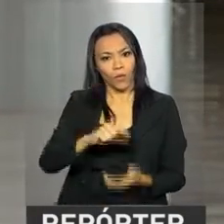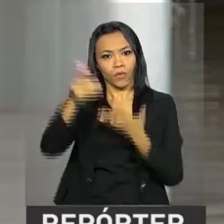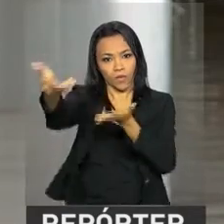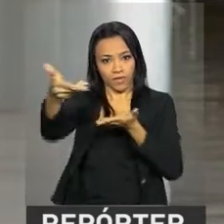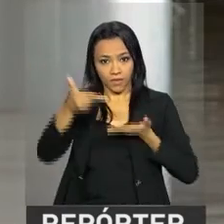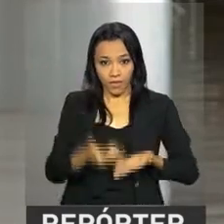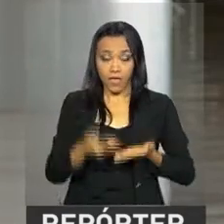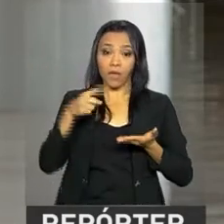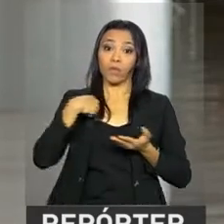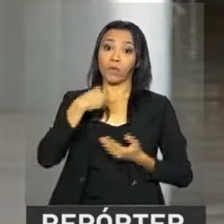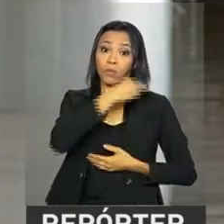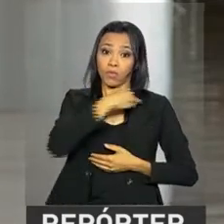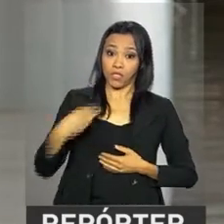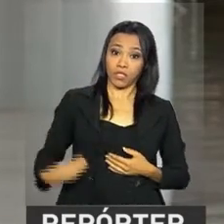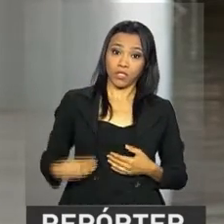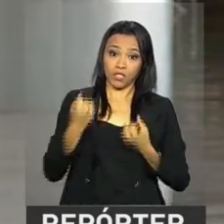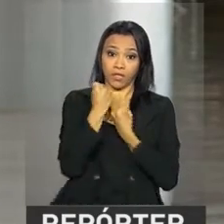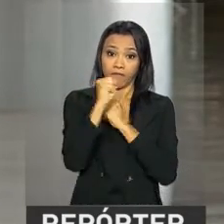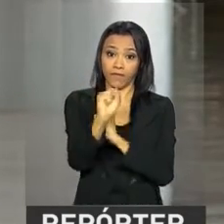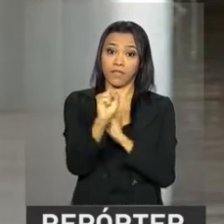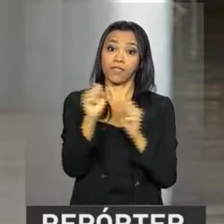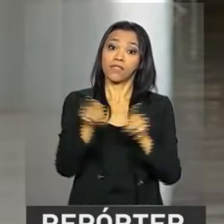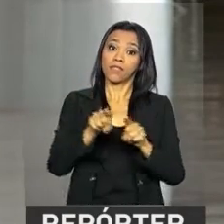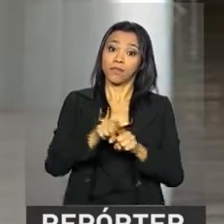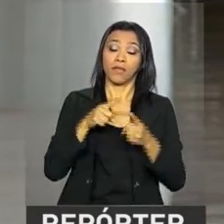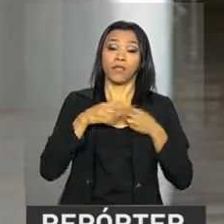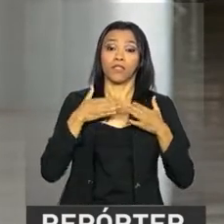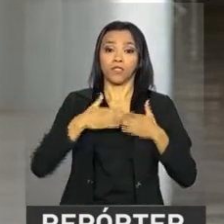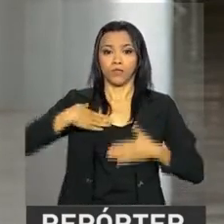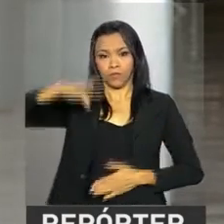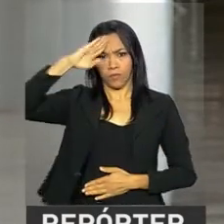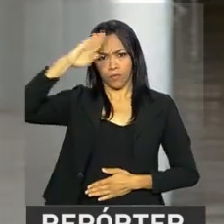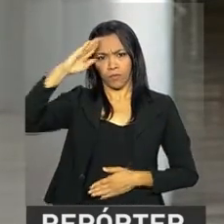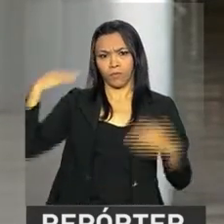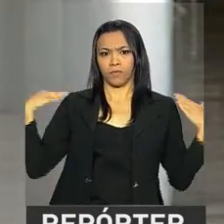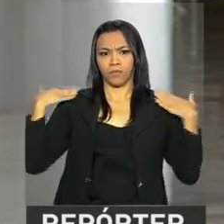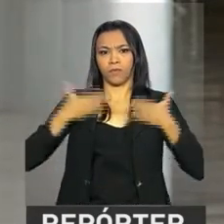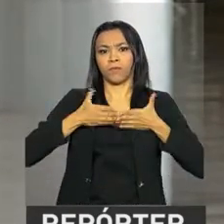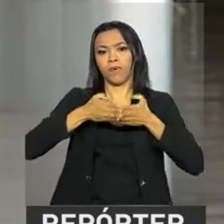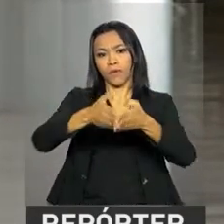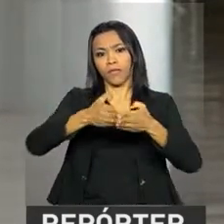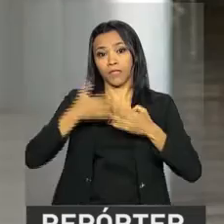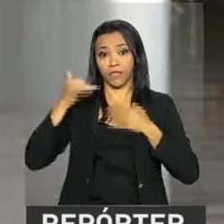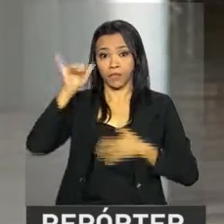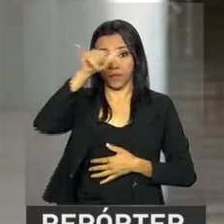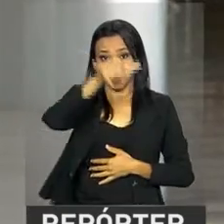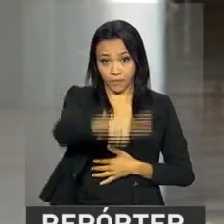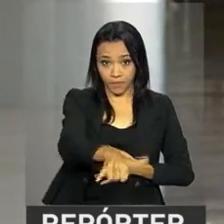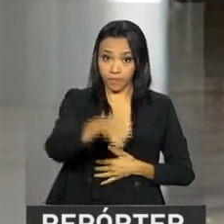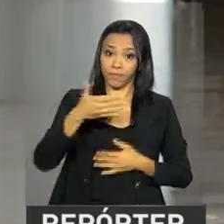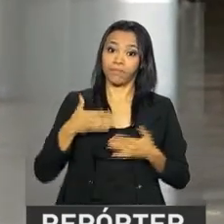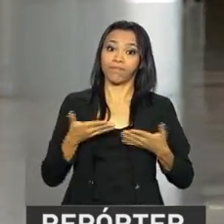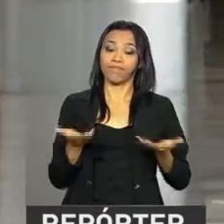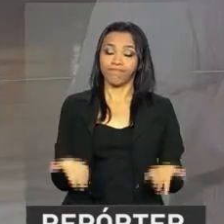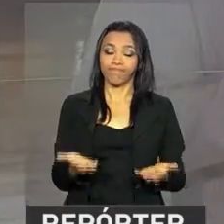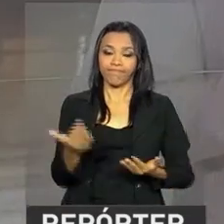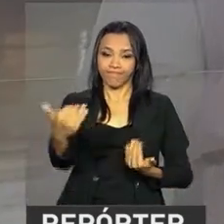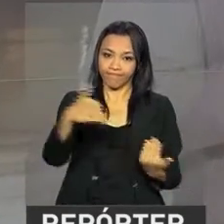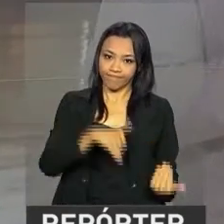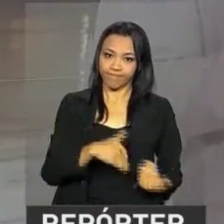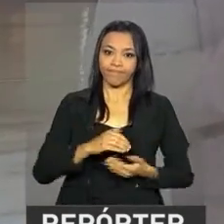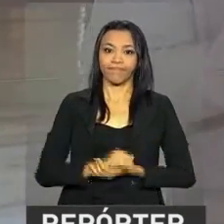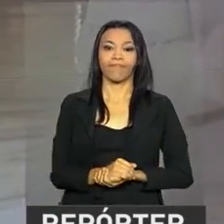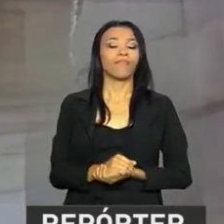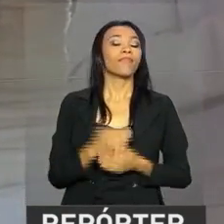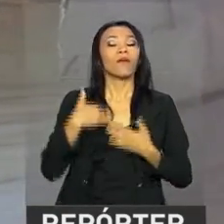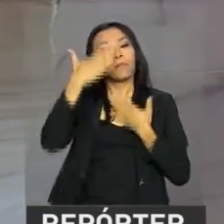ministro da defesa raúl junho uma e os comandantes da marinha do exército e também da aeronáutica renato volta com você obrigada